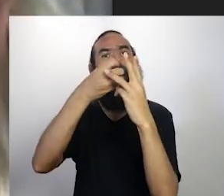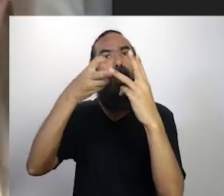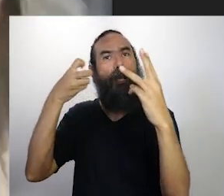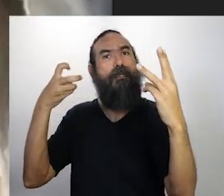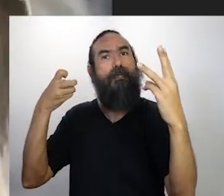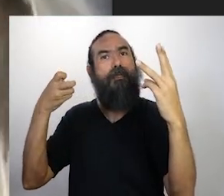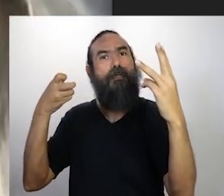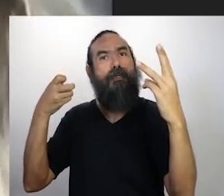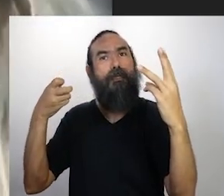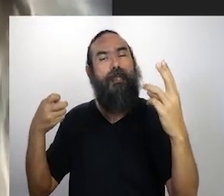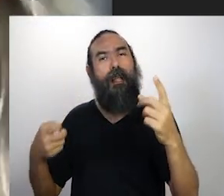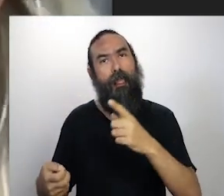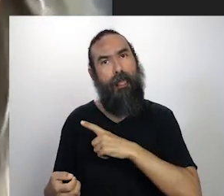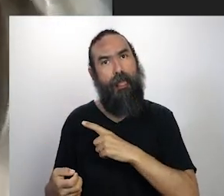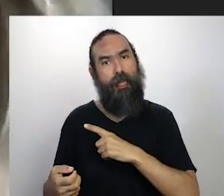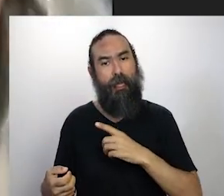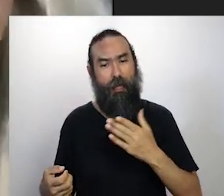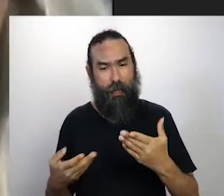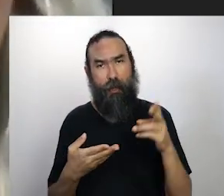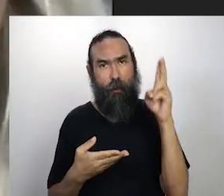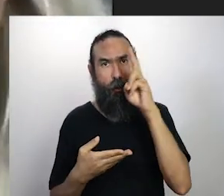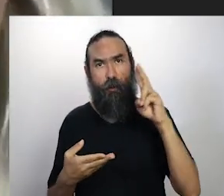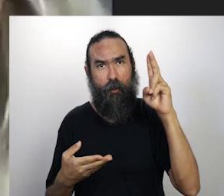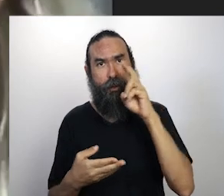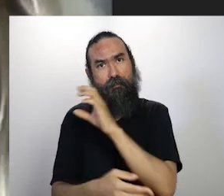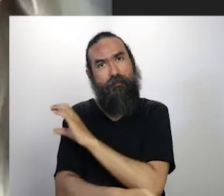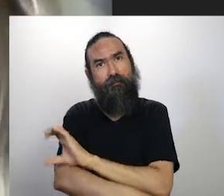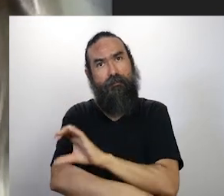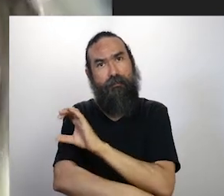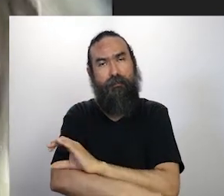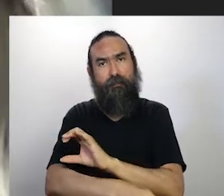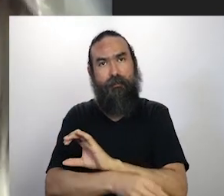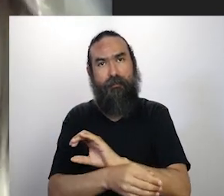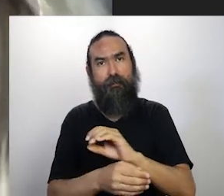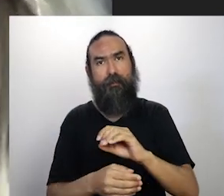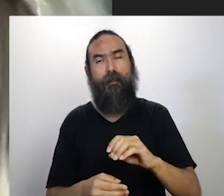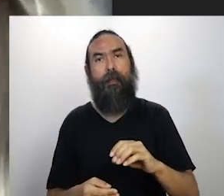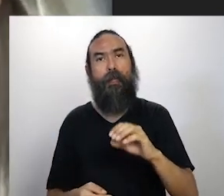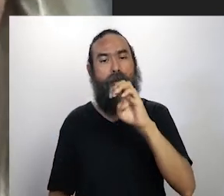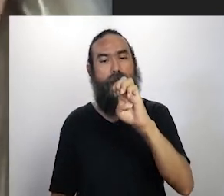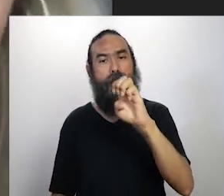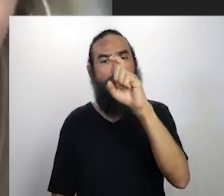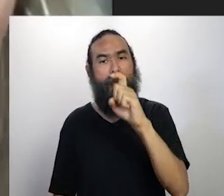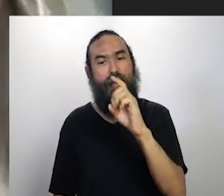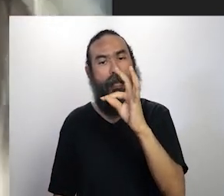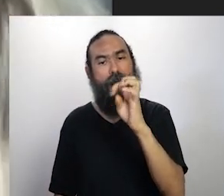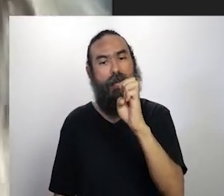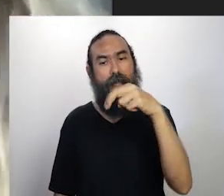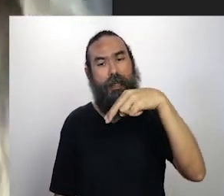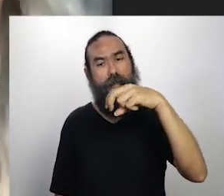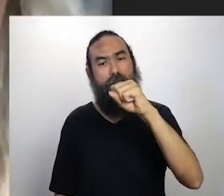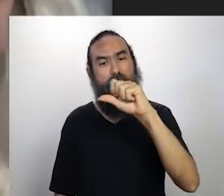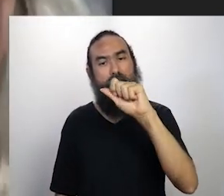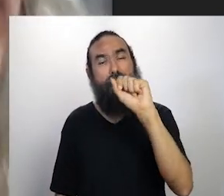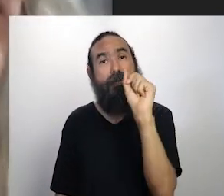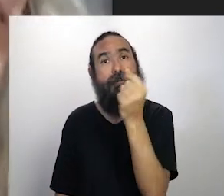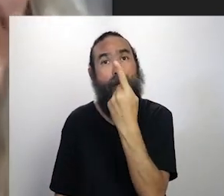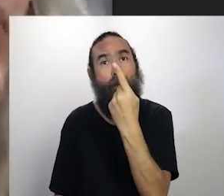Então, nós temos até um núcleo Taknahak, então nós temos muitos alunos indígenas. E